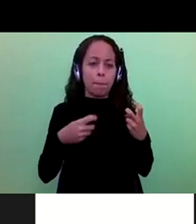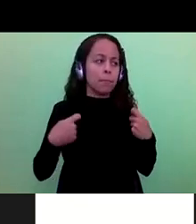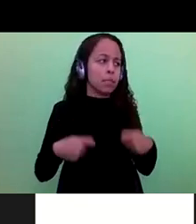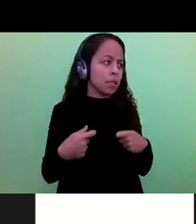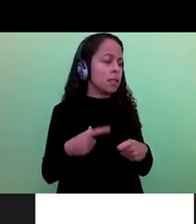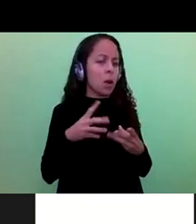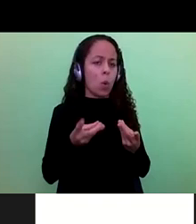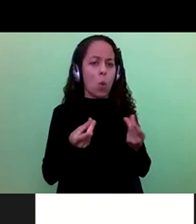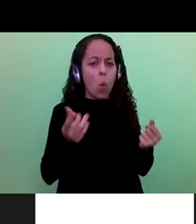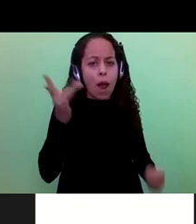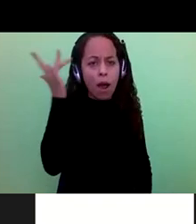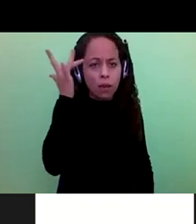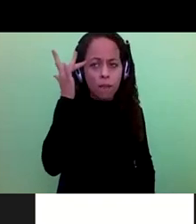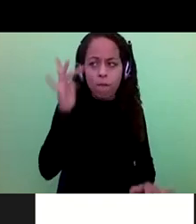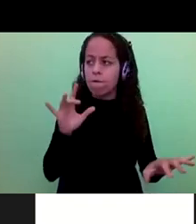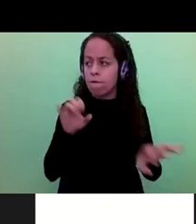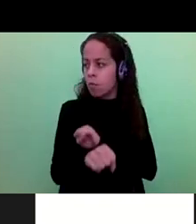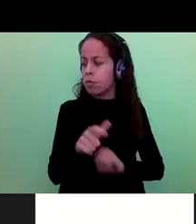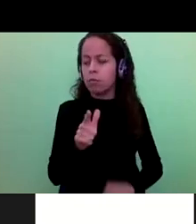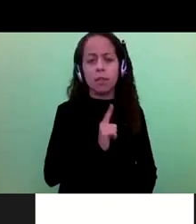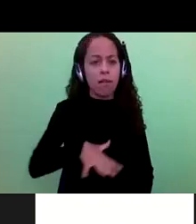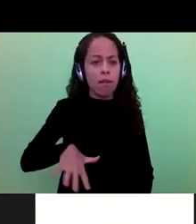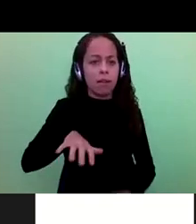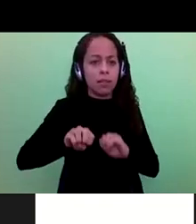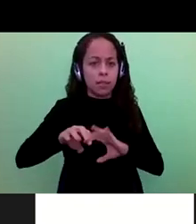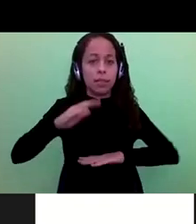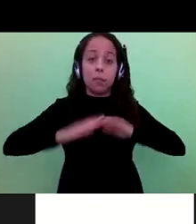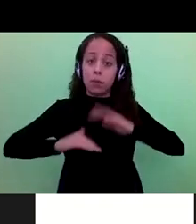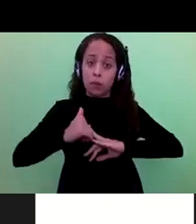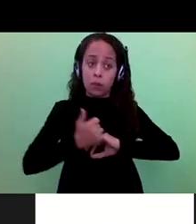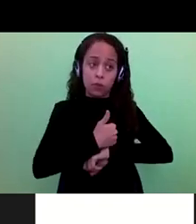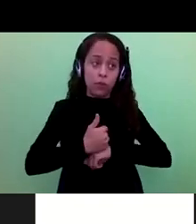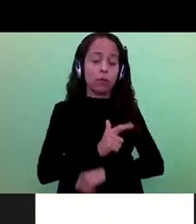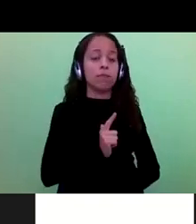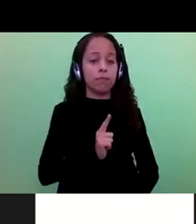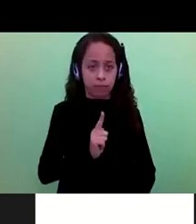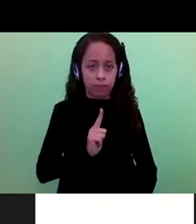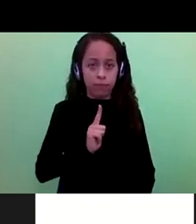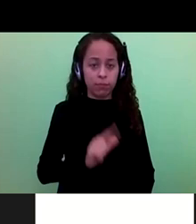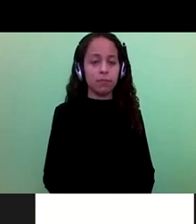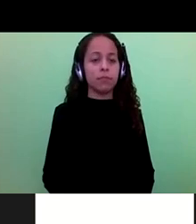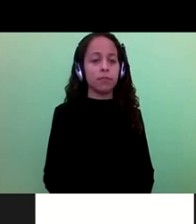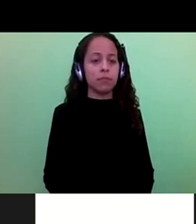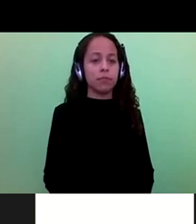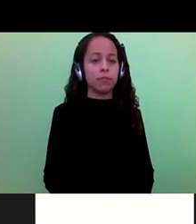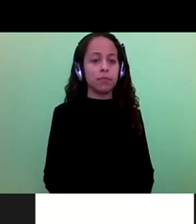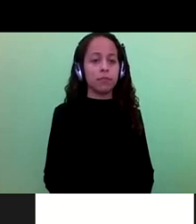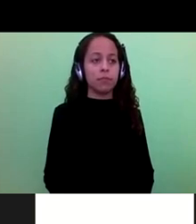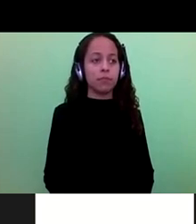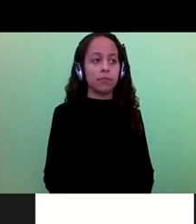qualidade de formação na área da educação profissional, mas nós ainda